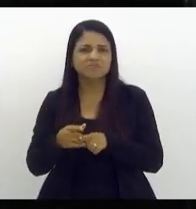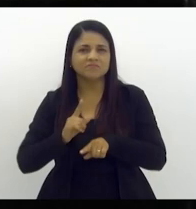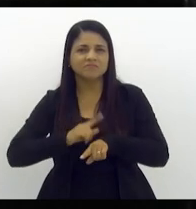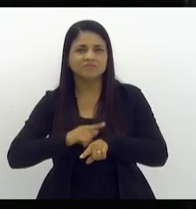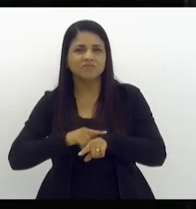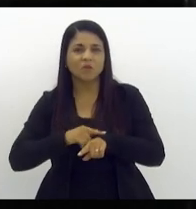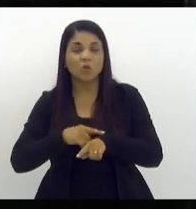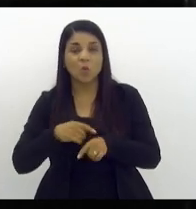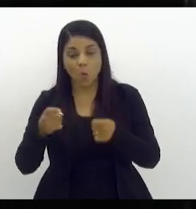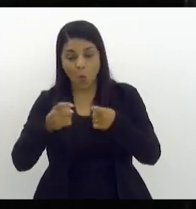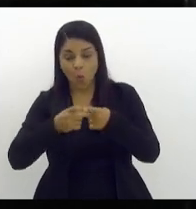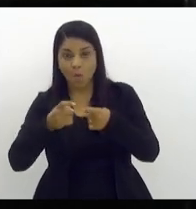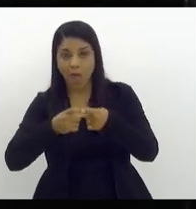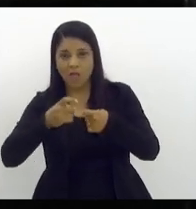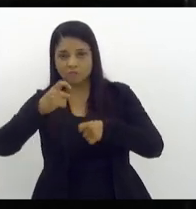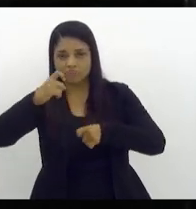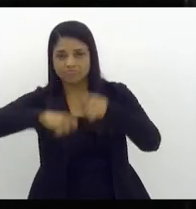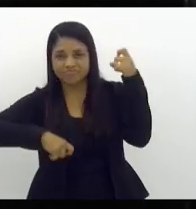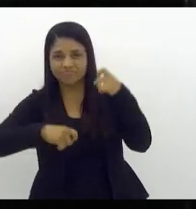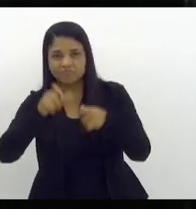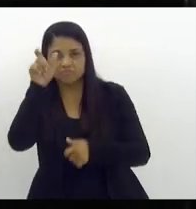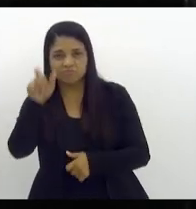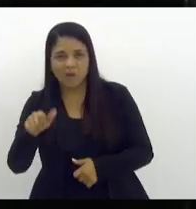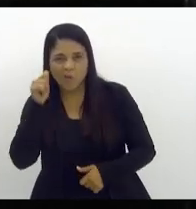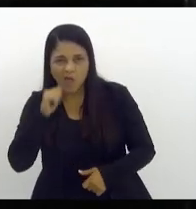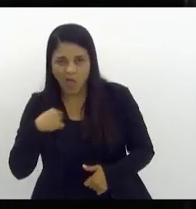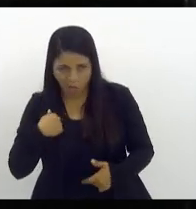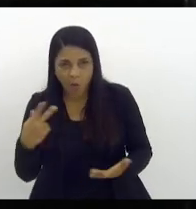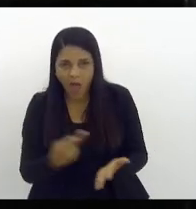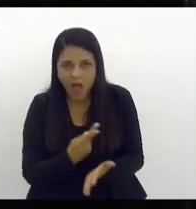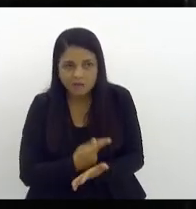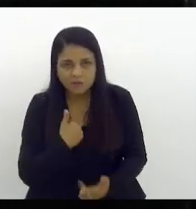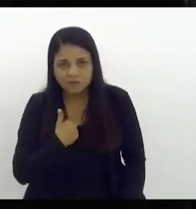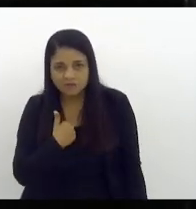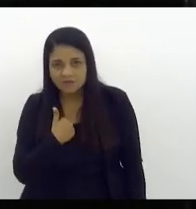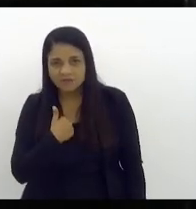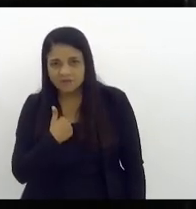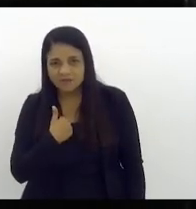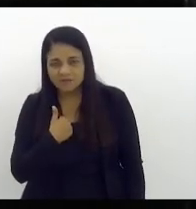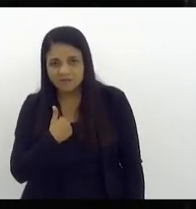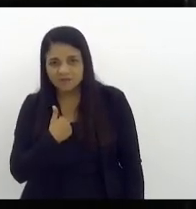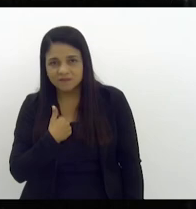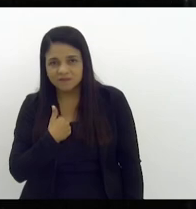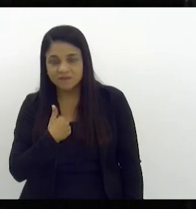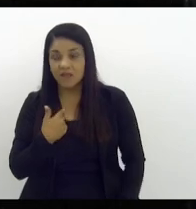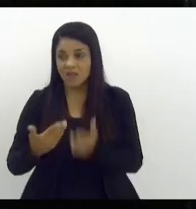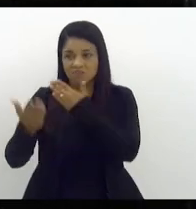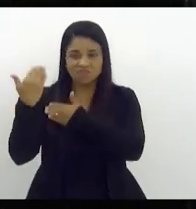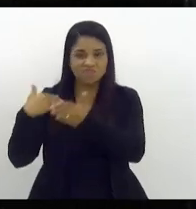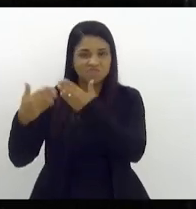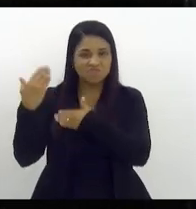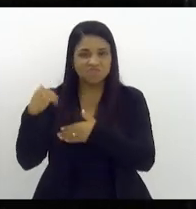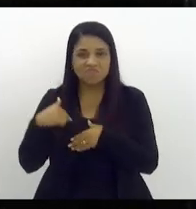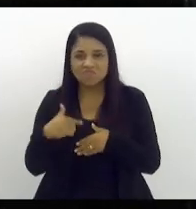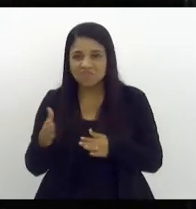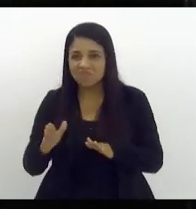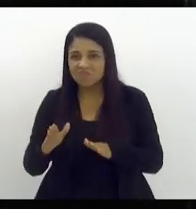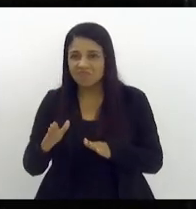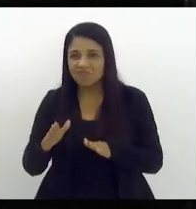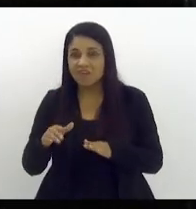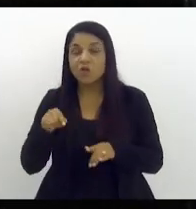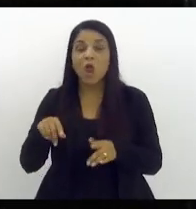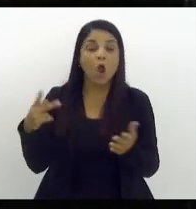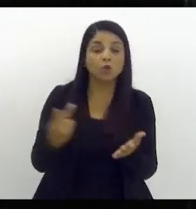praticamente violentando uma mulher. Ou estou errado? Nós vimos aí há tempos atrás o que aconteceu